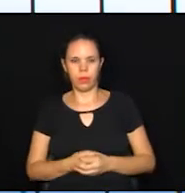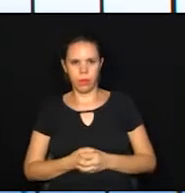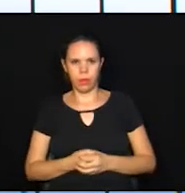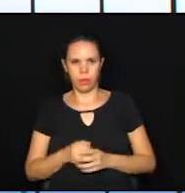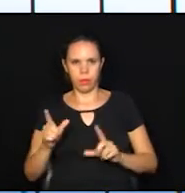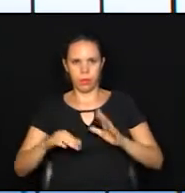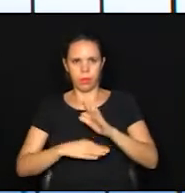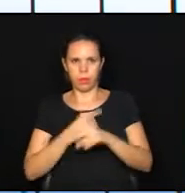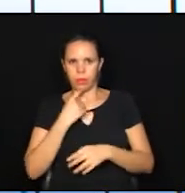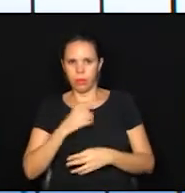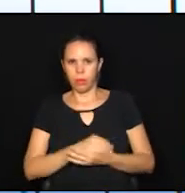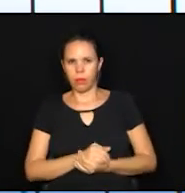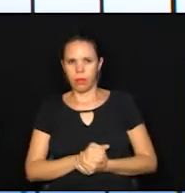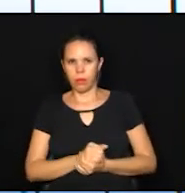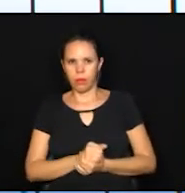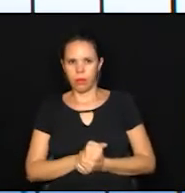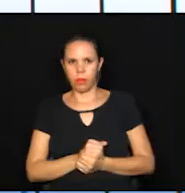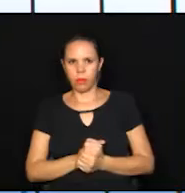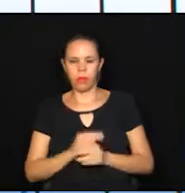facebook.com/TV Câmara Campinas,